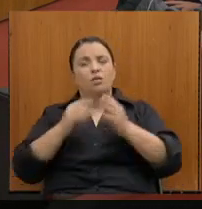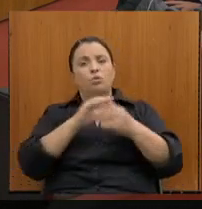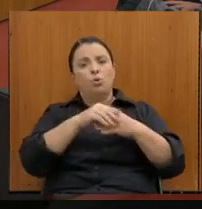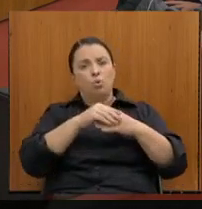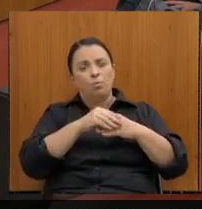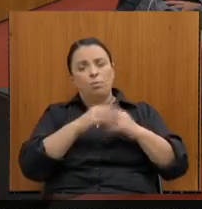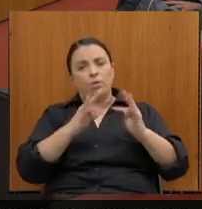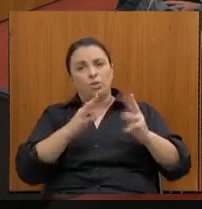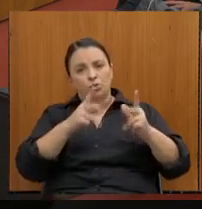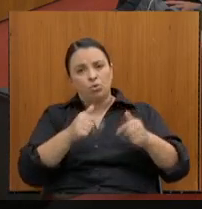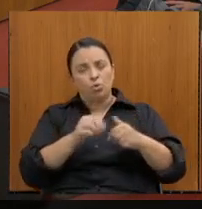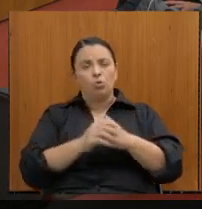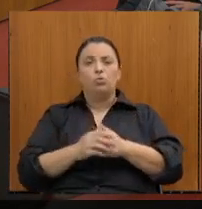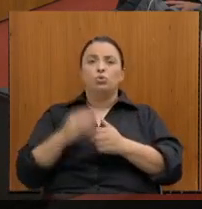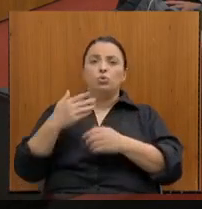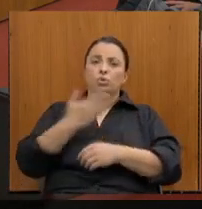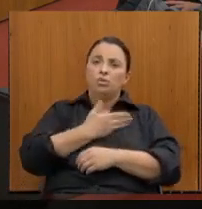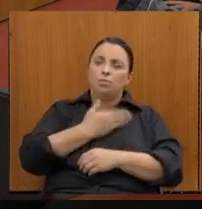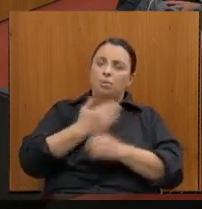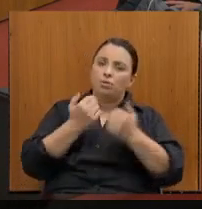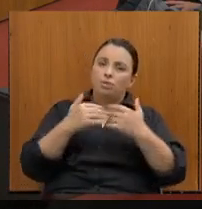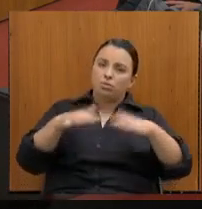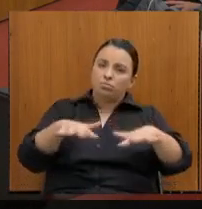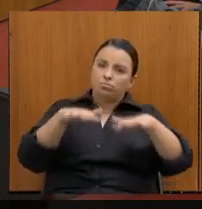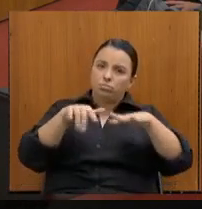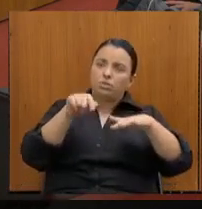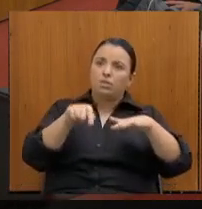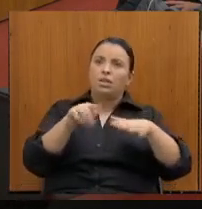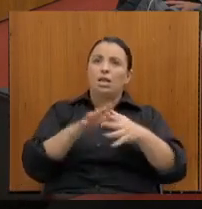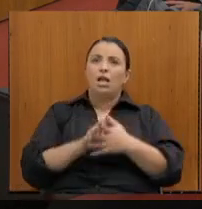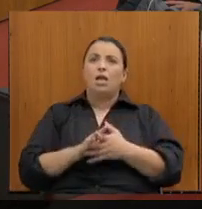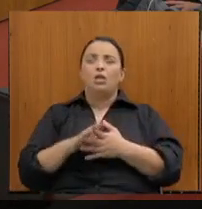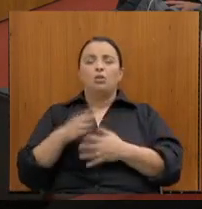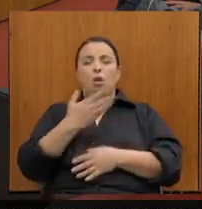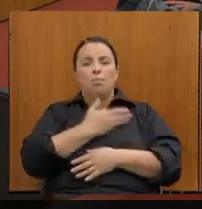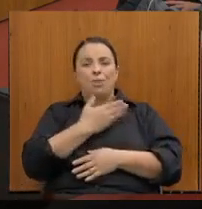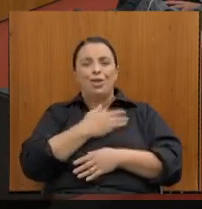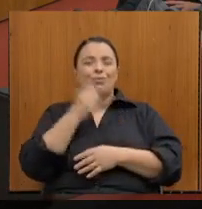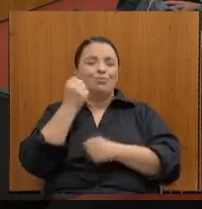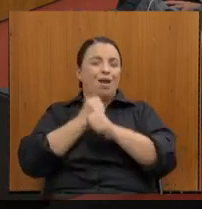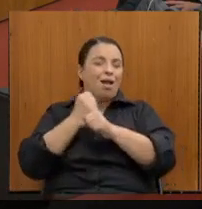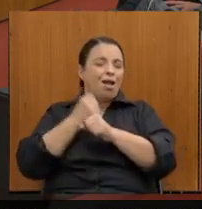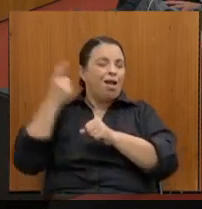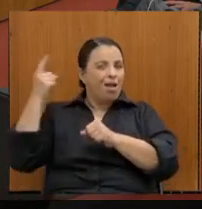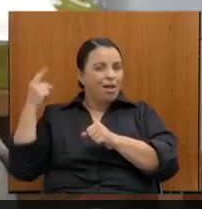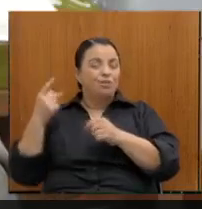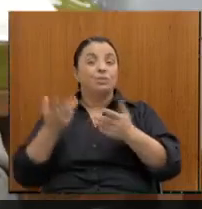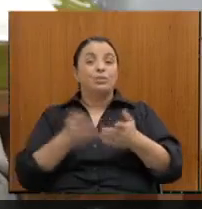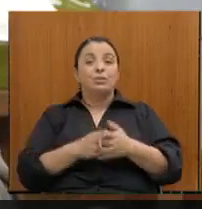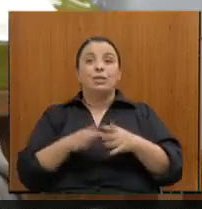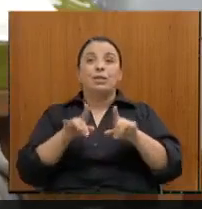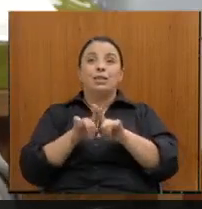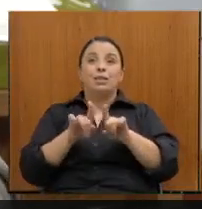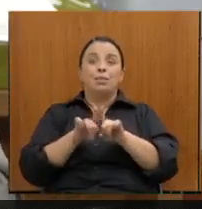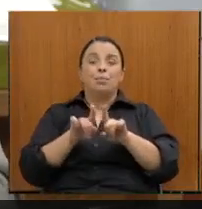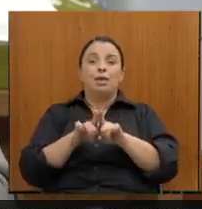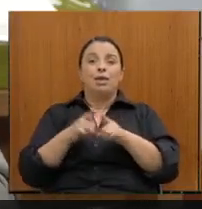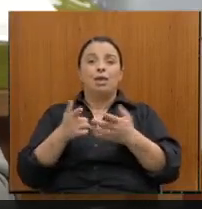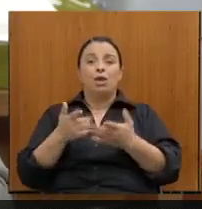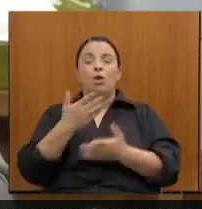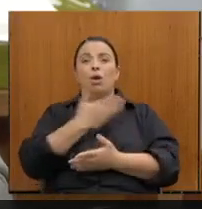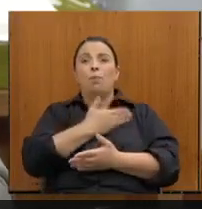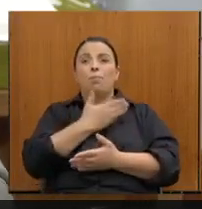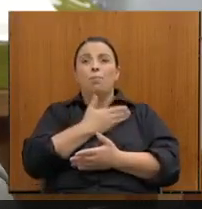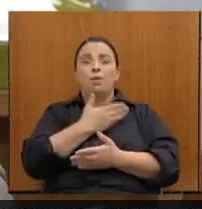os amigos aqui na na plateia ricaldoni amigo de longa data também nosso grande